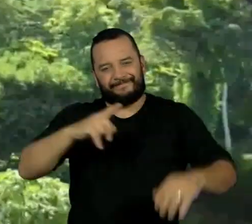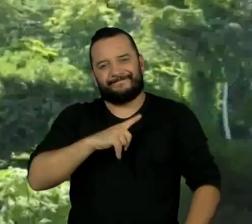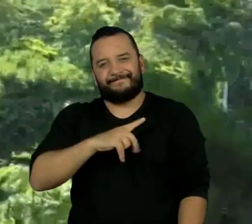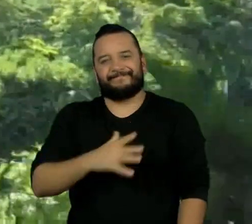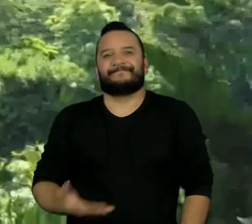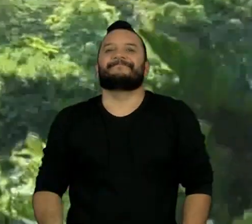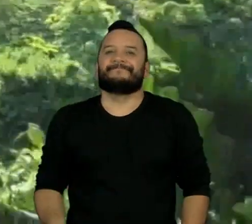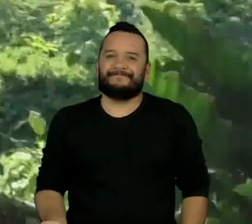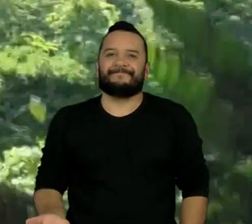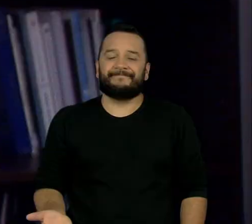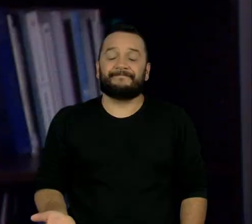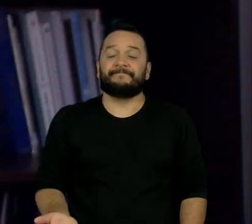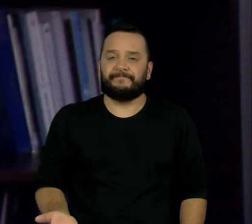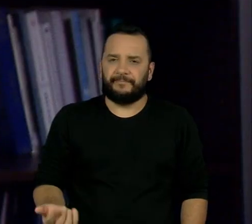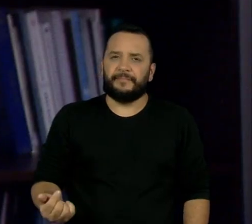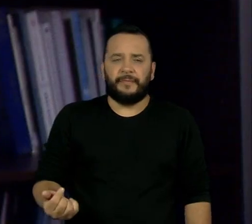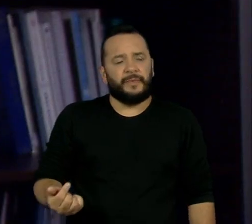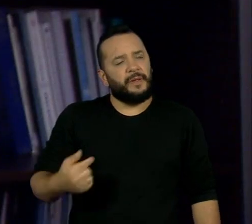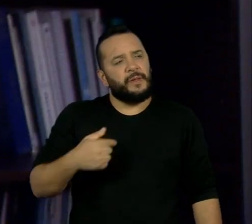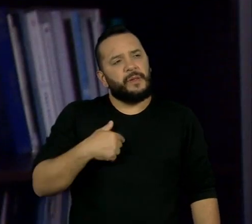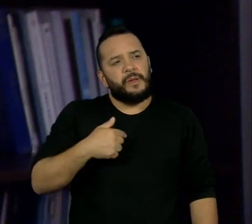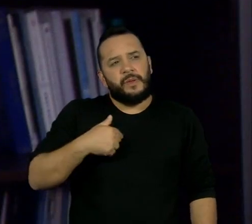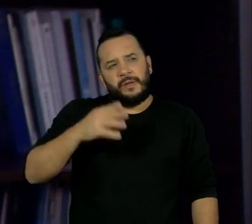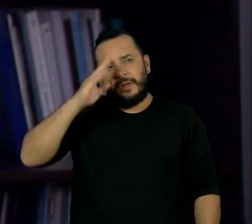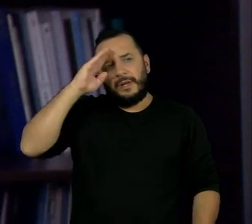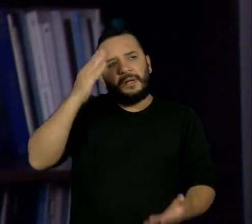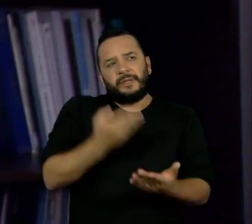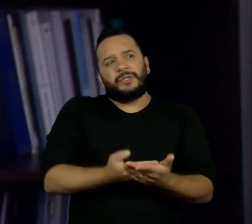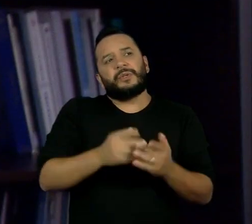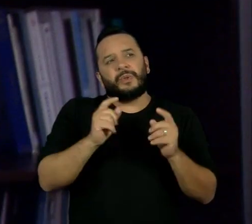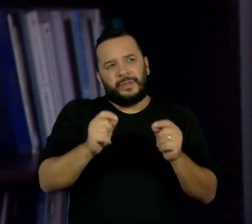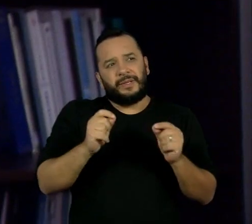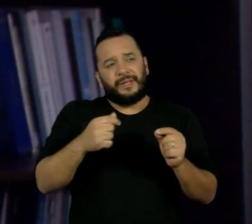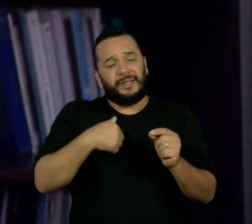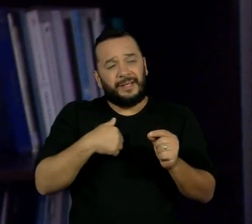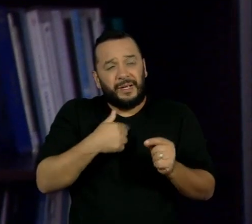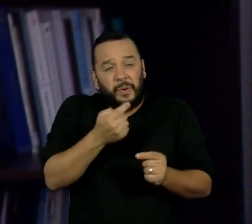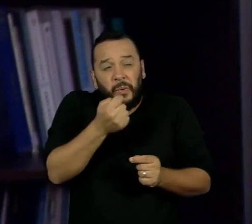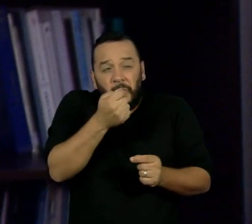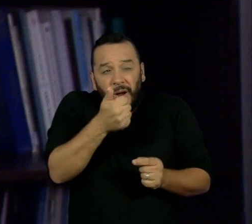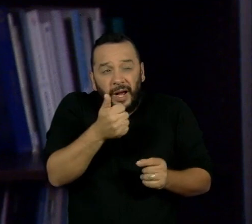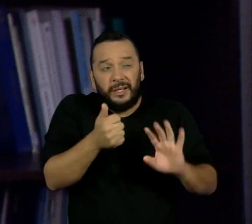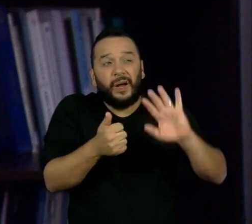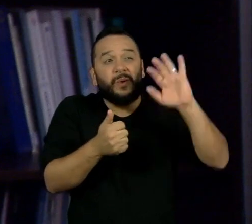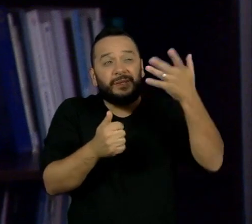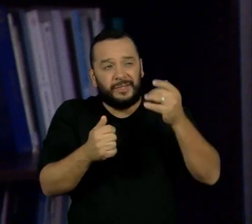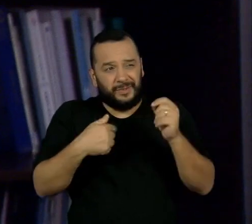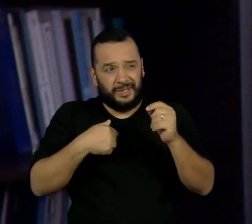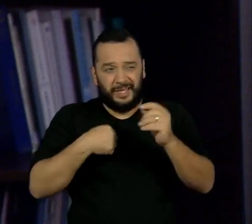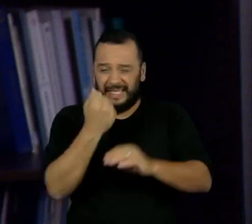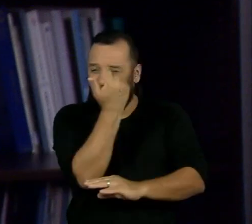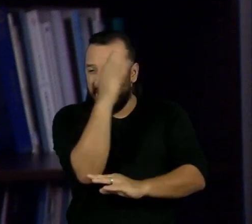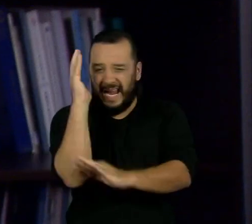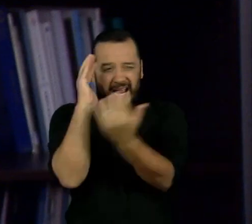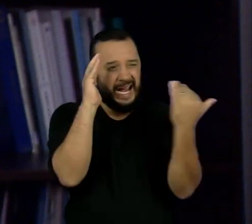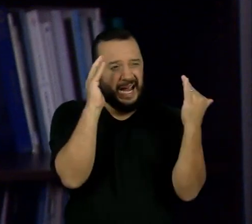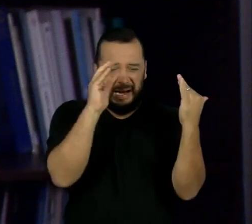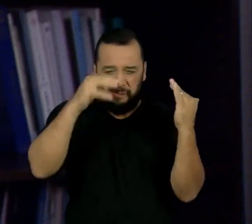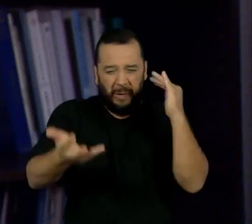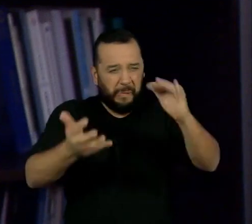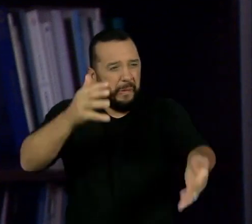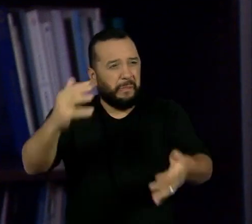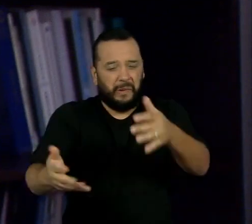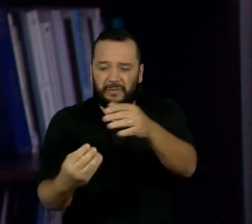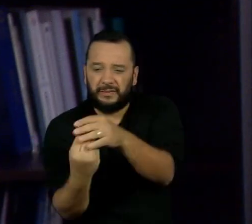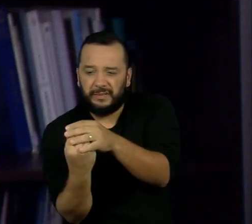Sem dúvida, nós estamos muito próximos do ponto de não retorno. Há alguns